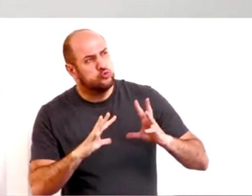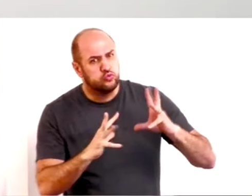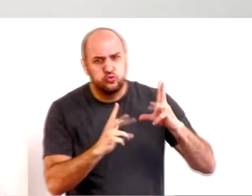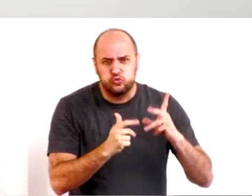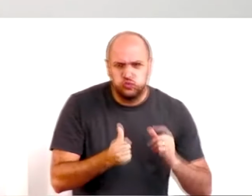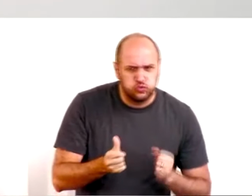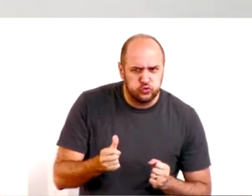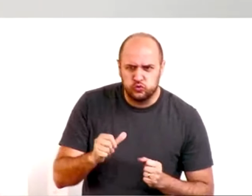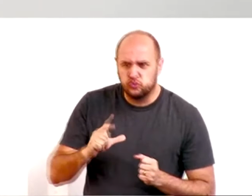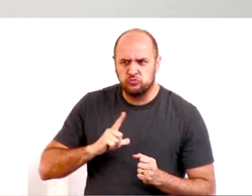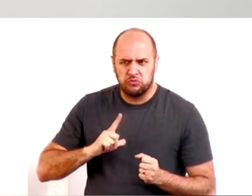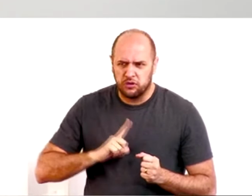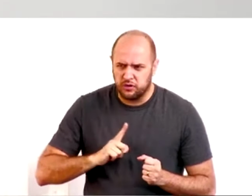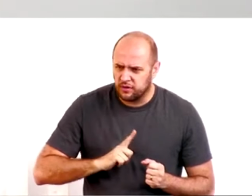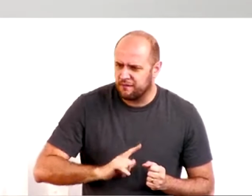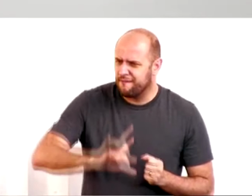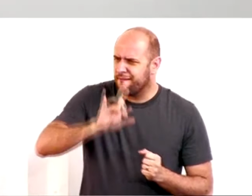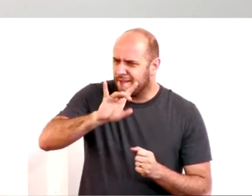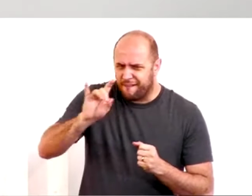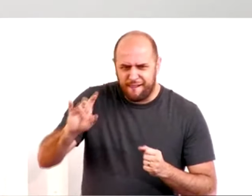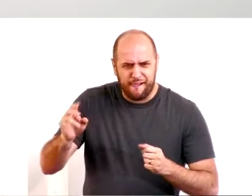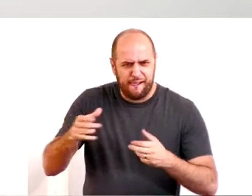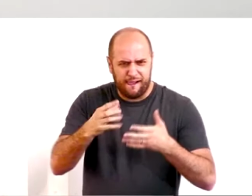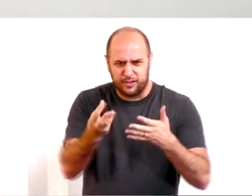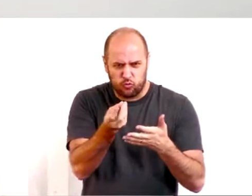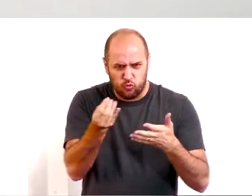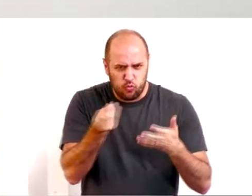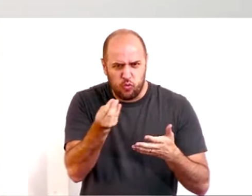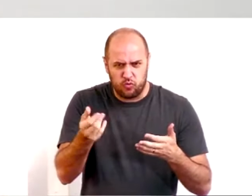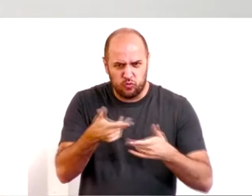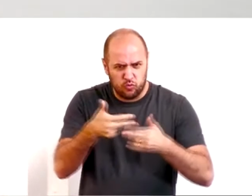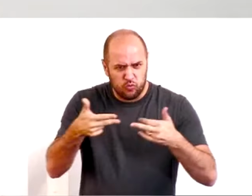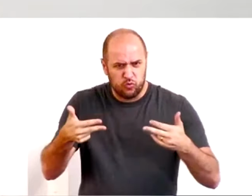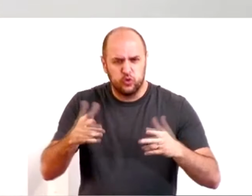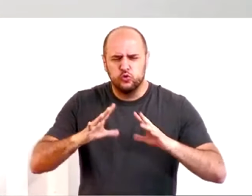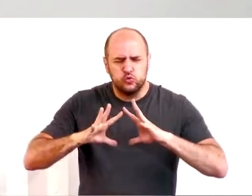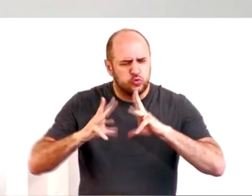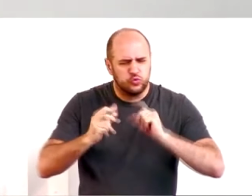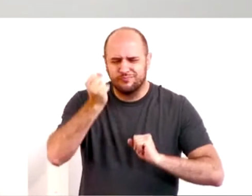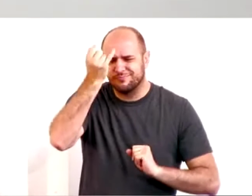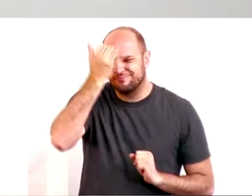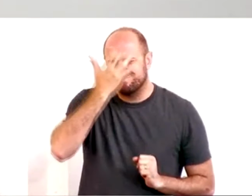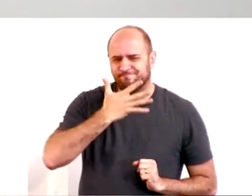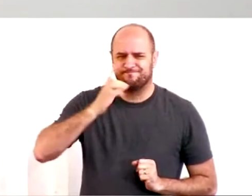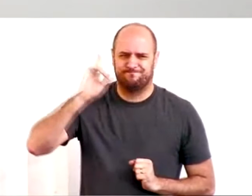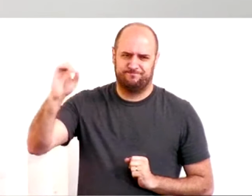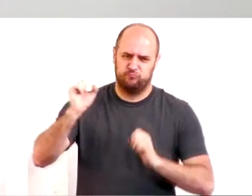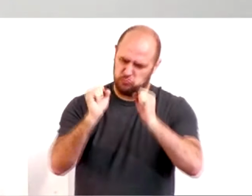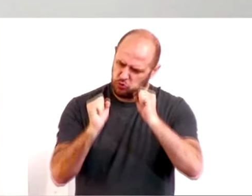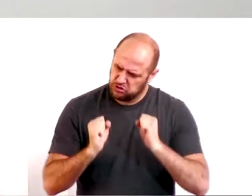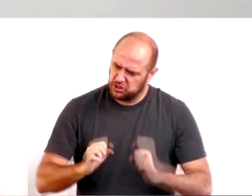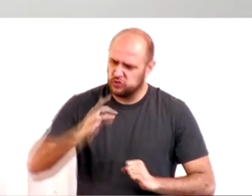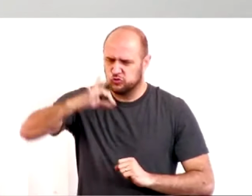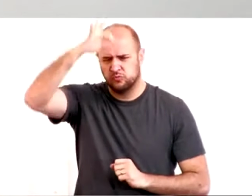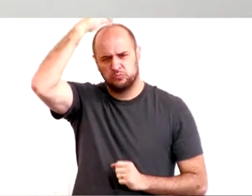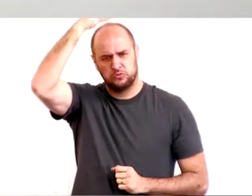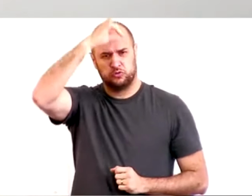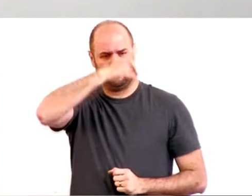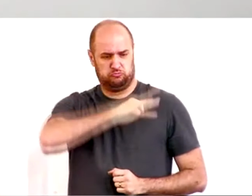por detrás de cada uma dessas qualidades é a operação da graça de Deus, do poder do Espírito